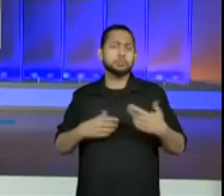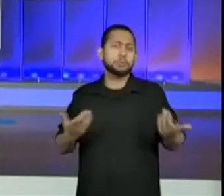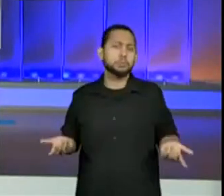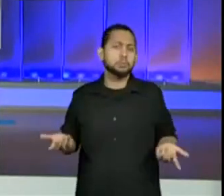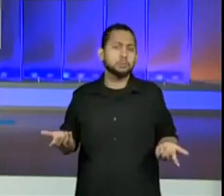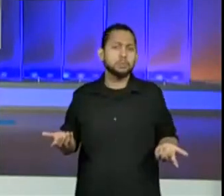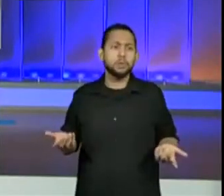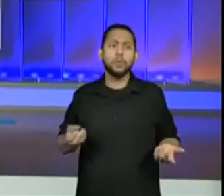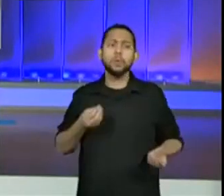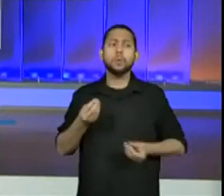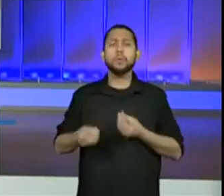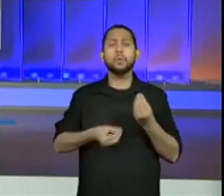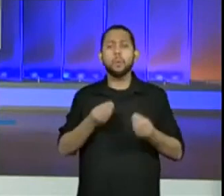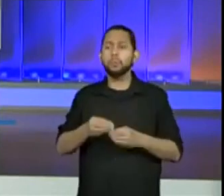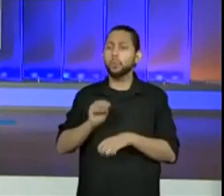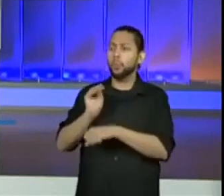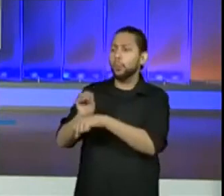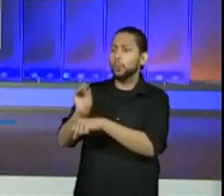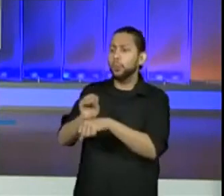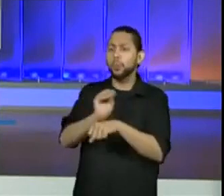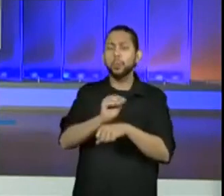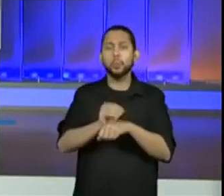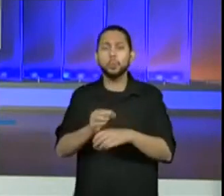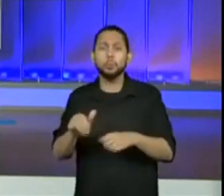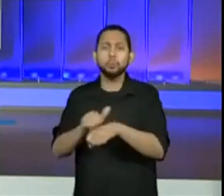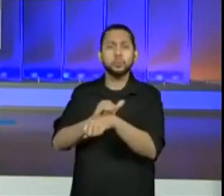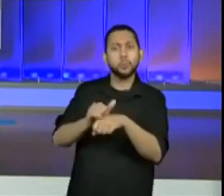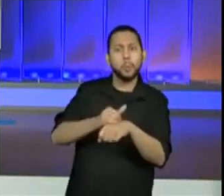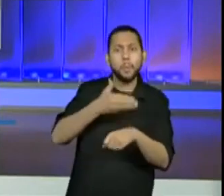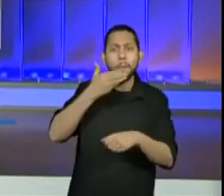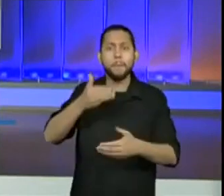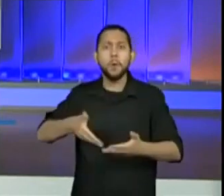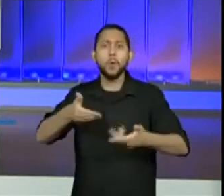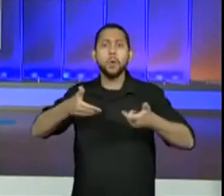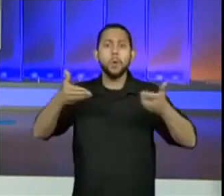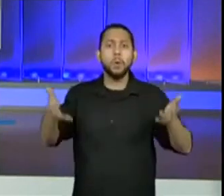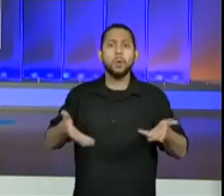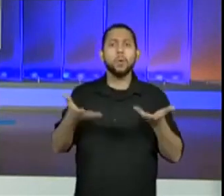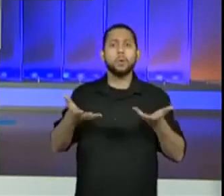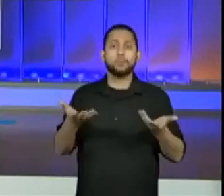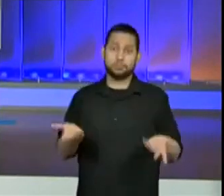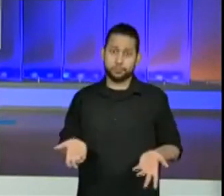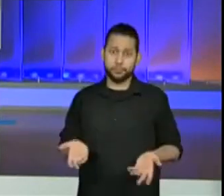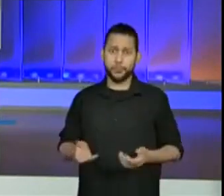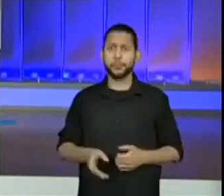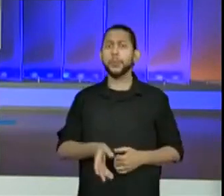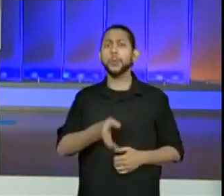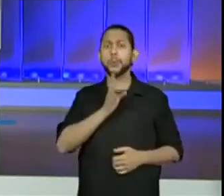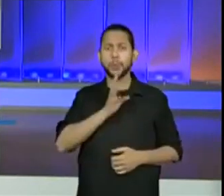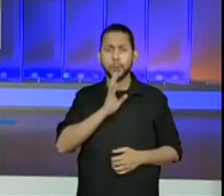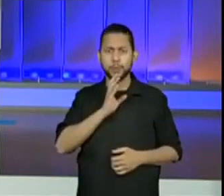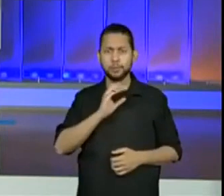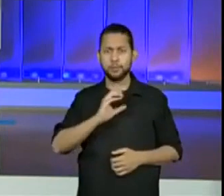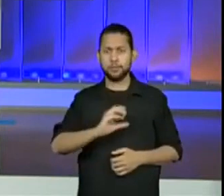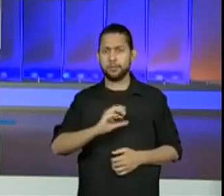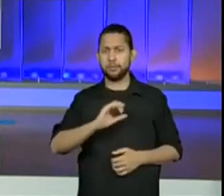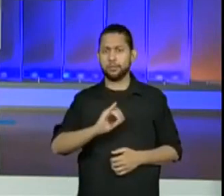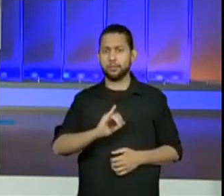esclarecido para todos nós, é claro, o que são matas ciliares? Sim, claro, os professores